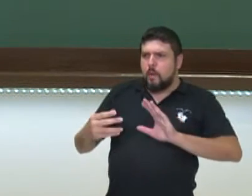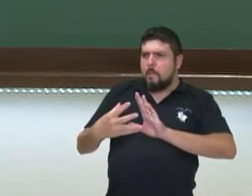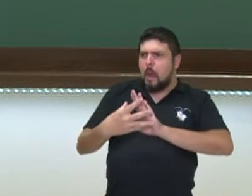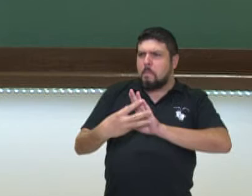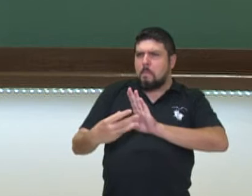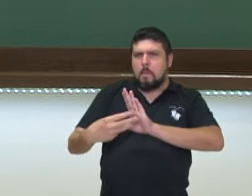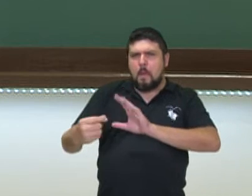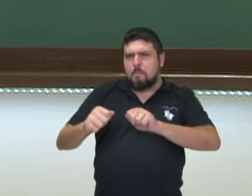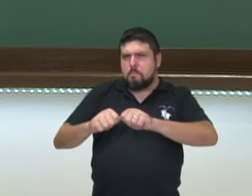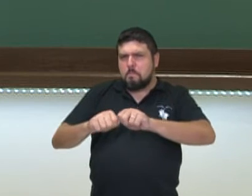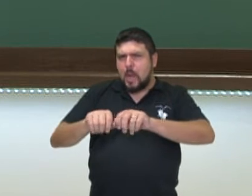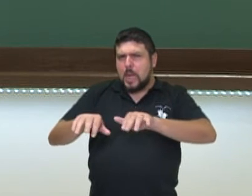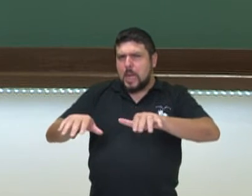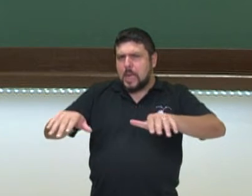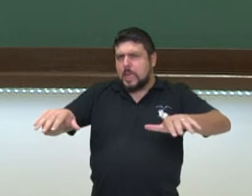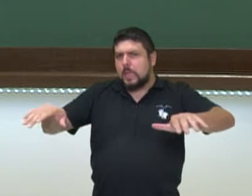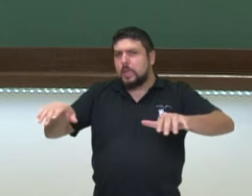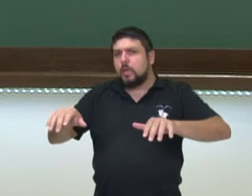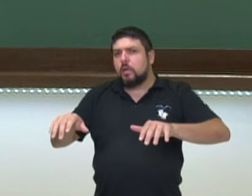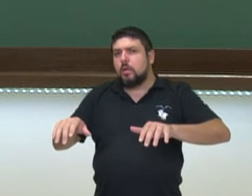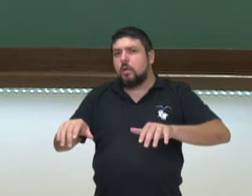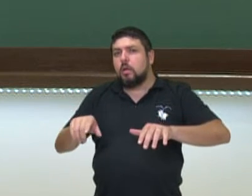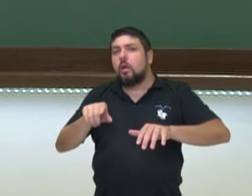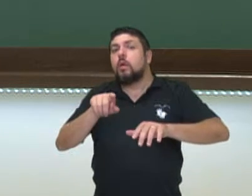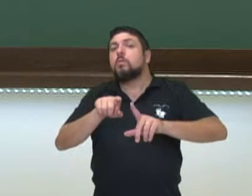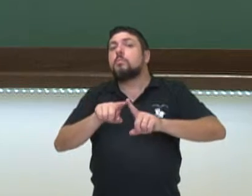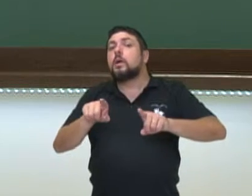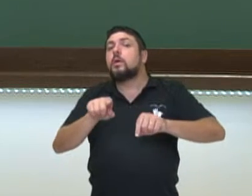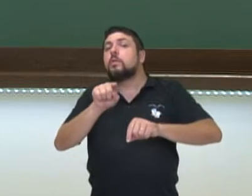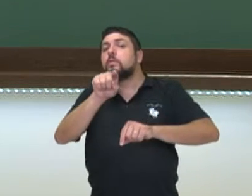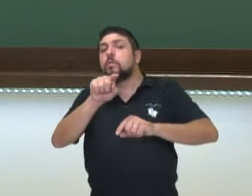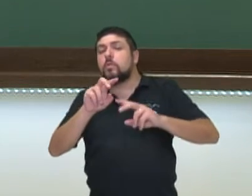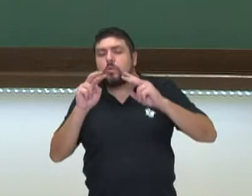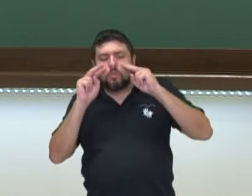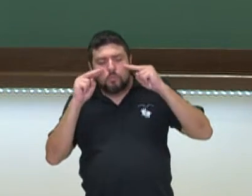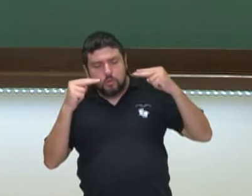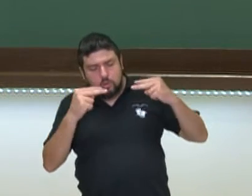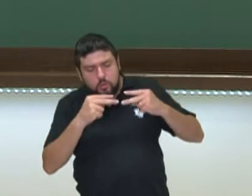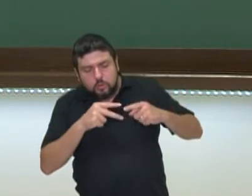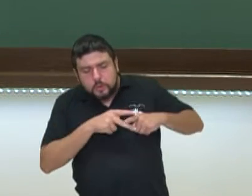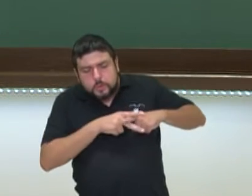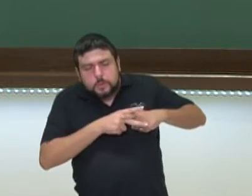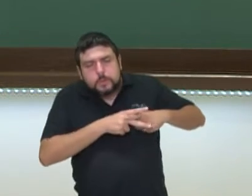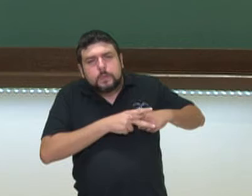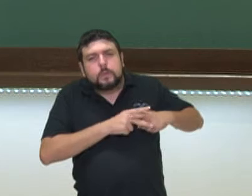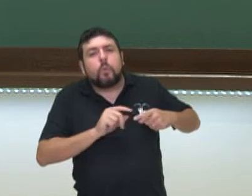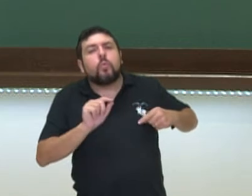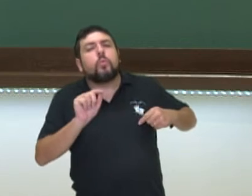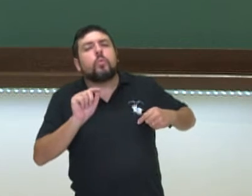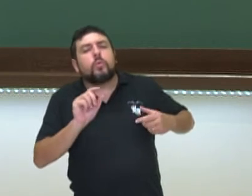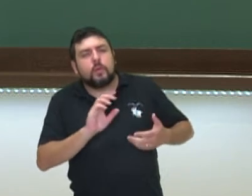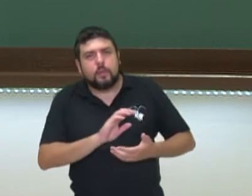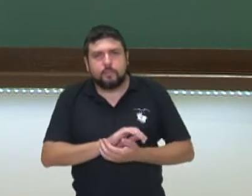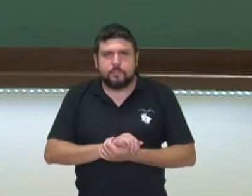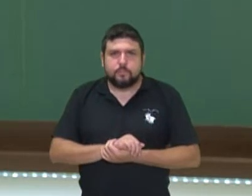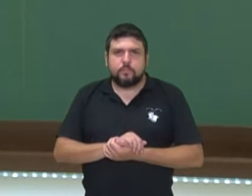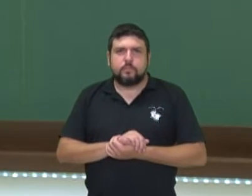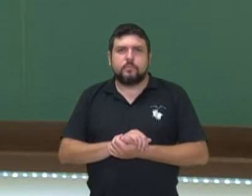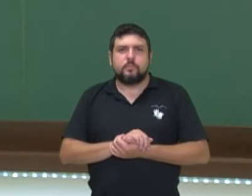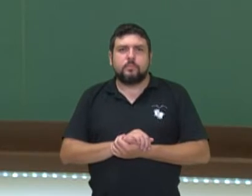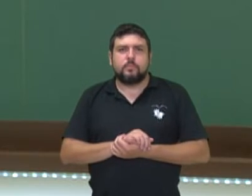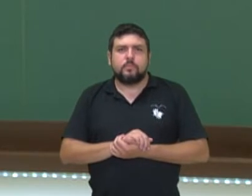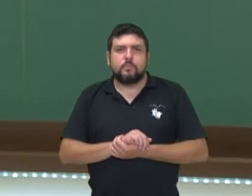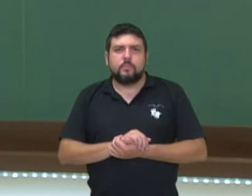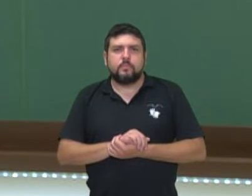lei válida para todas as pessoas? O que você faria? O que você evitaria fazer? Bom, claro que